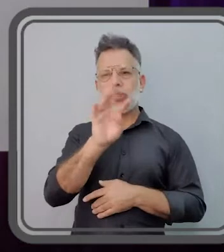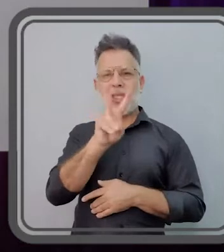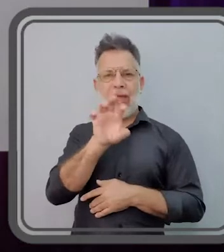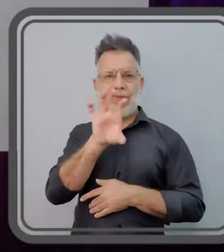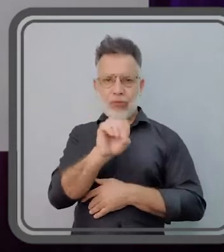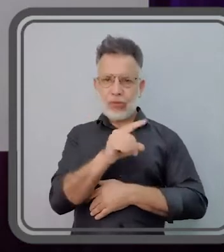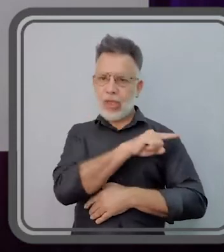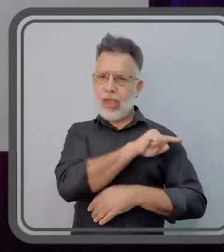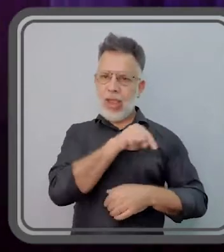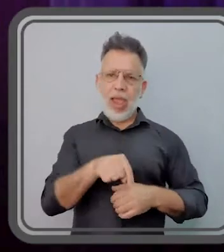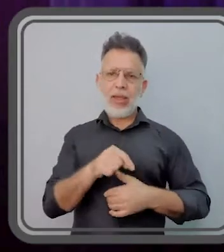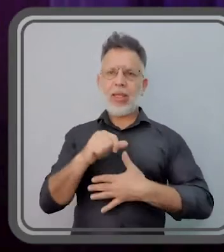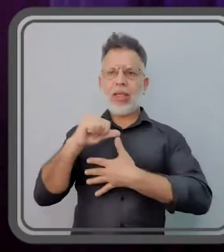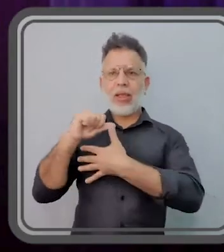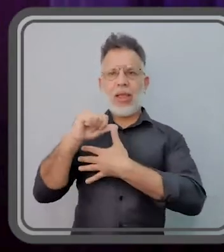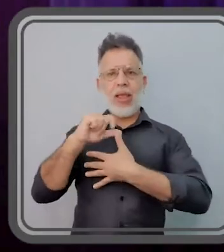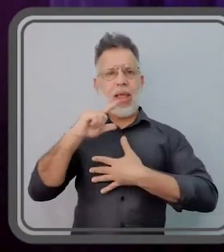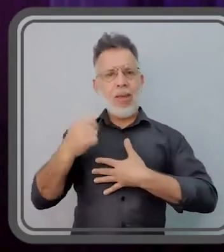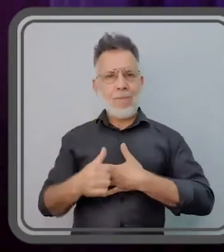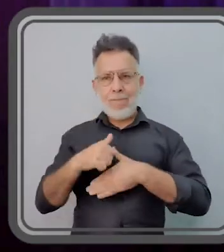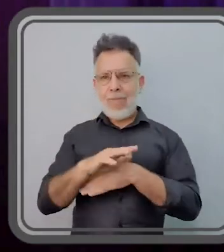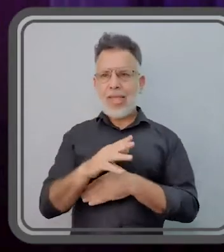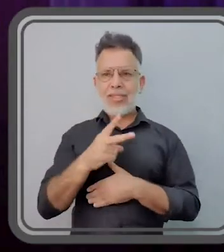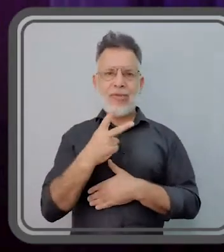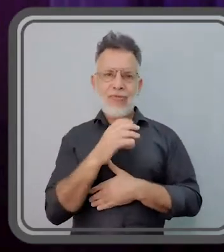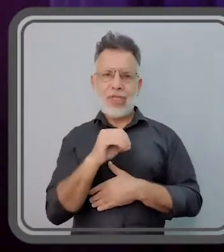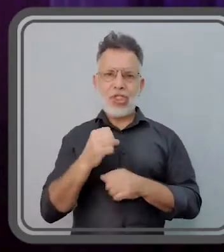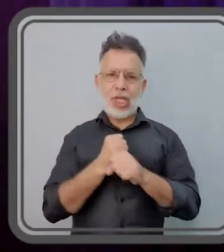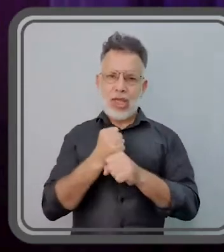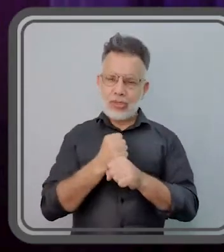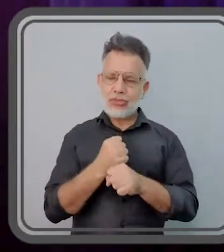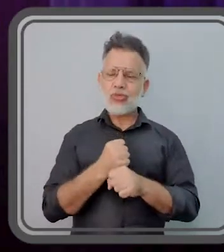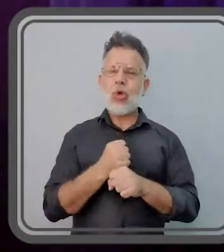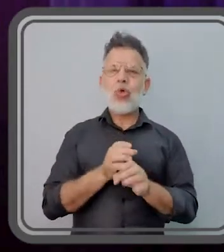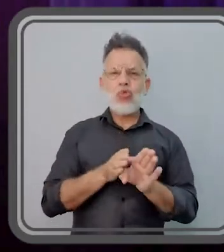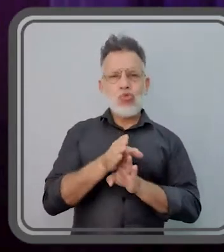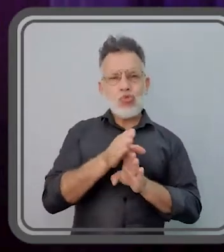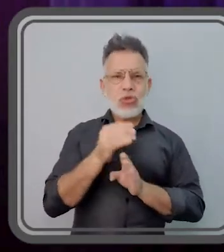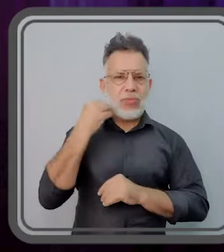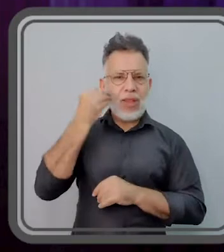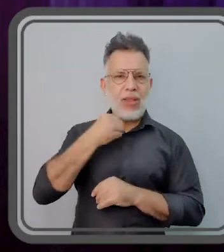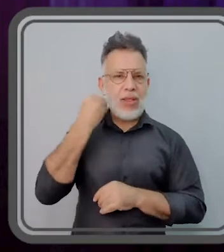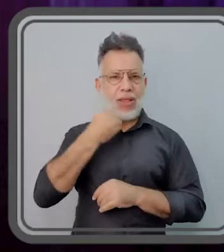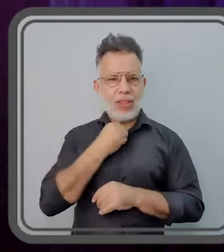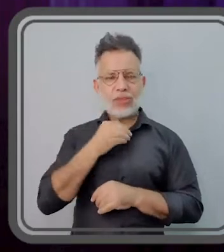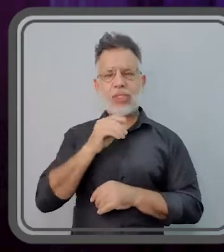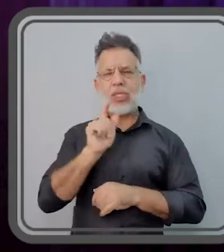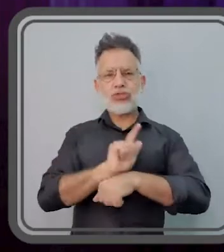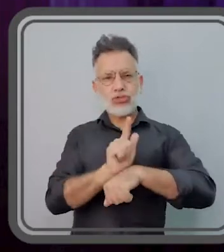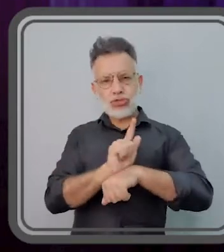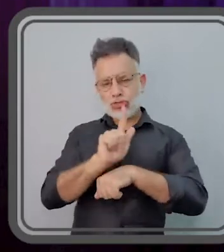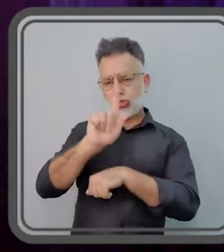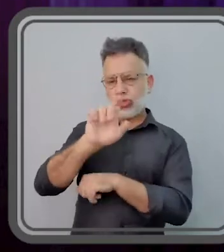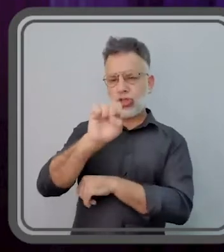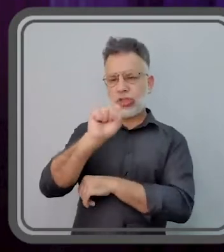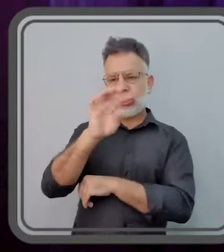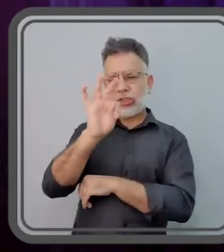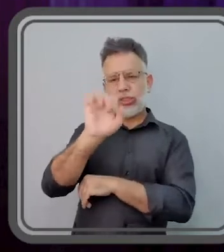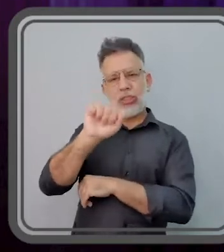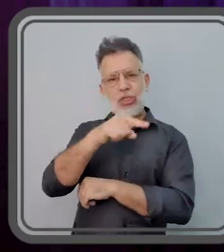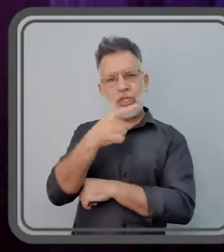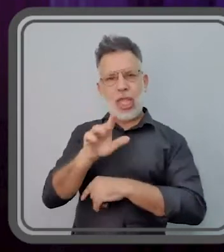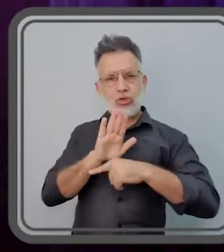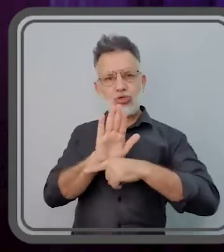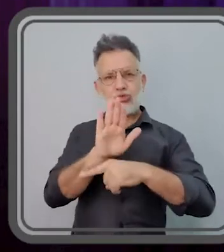Institute para a região América. Com mais de 20 anos de experiência em consultoria de gestão, ele tem uma trajetória profissional marcada por ajudar empresas